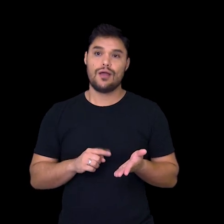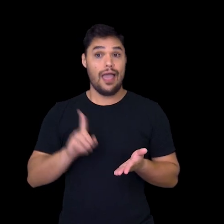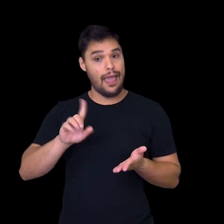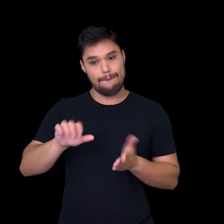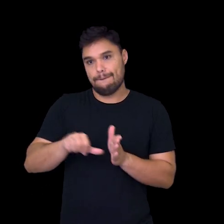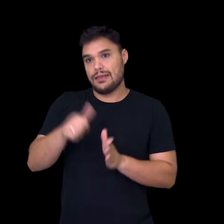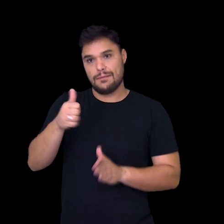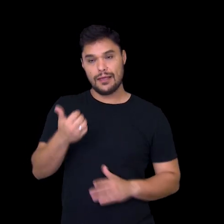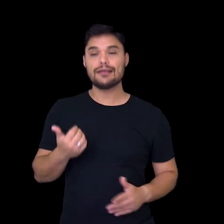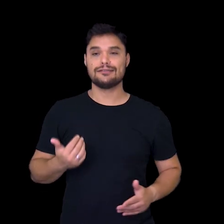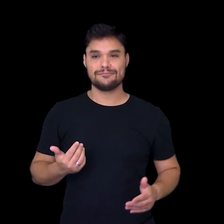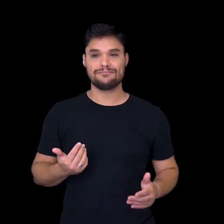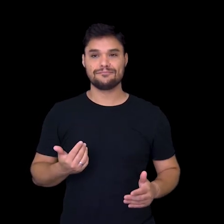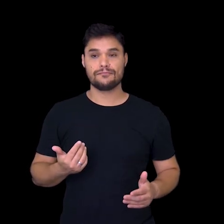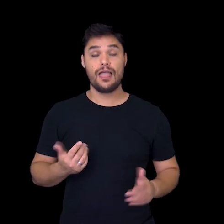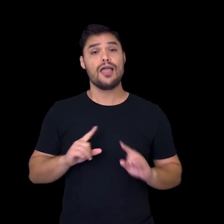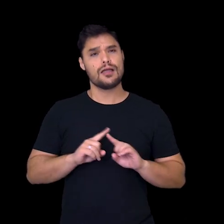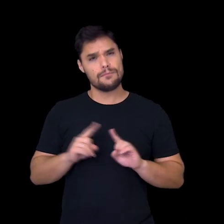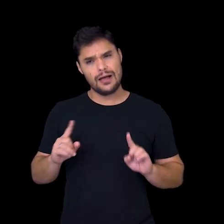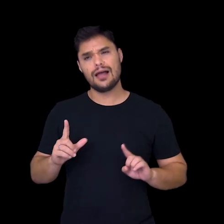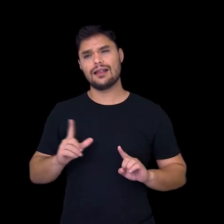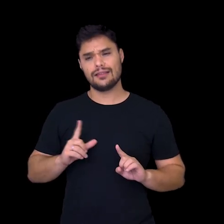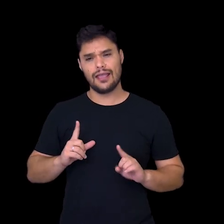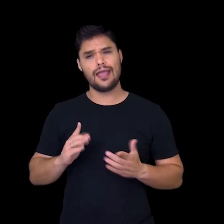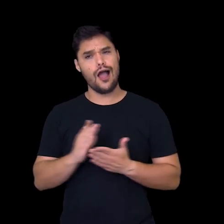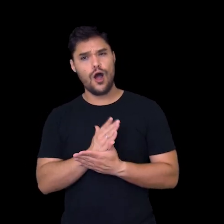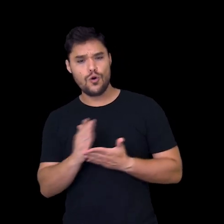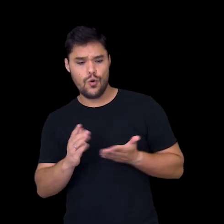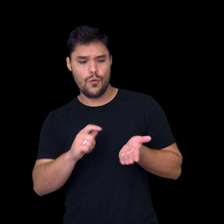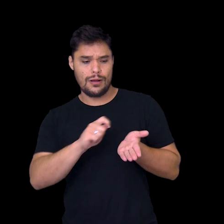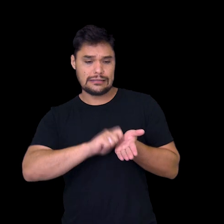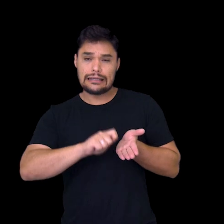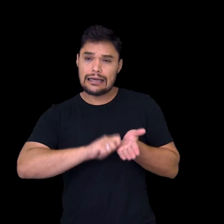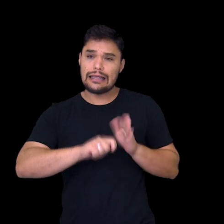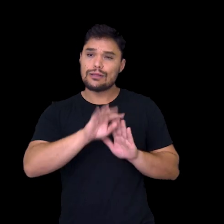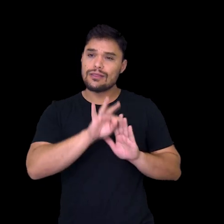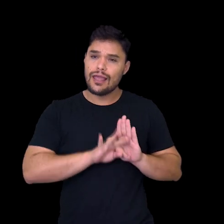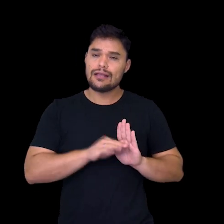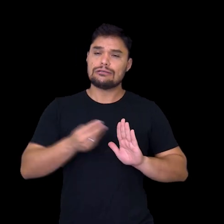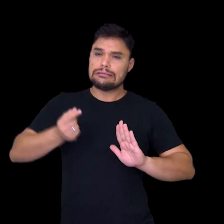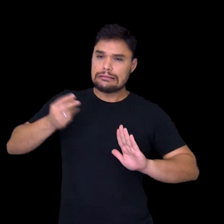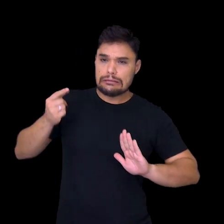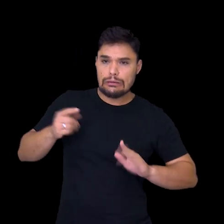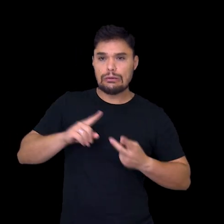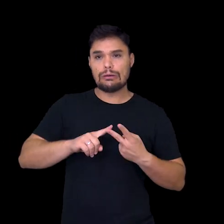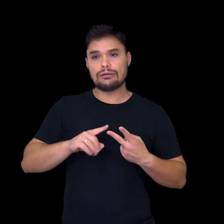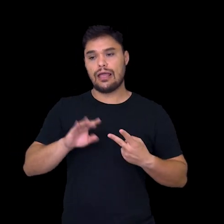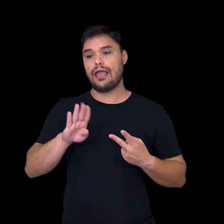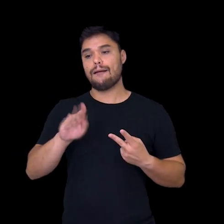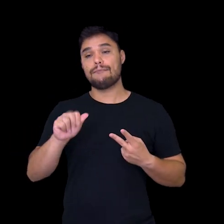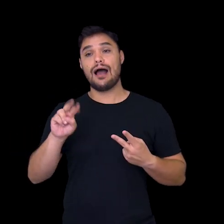de fato, é o primeiro, né? Há alguns escritos anteriores, há a passagem de